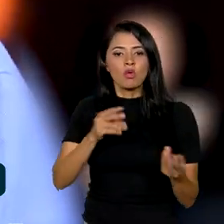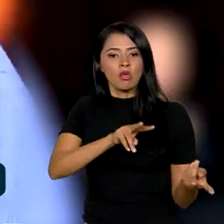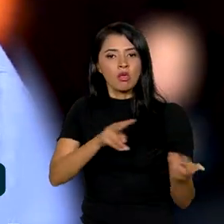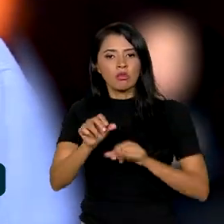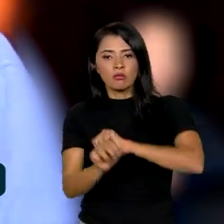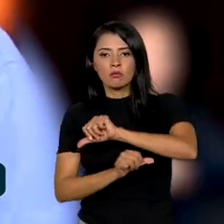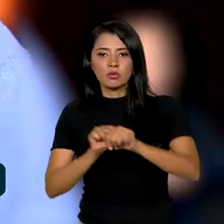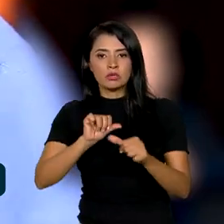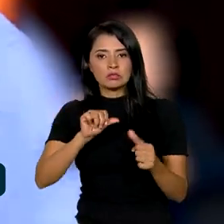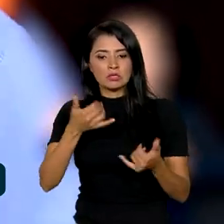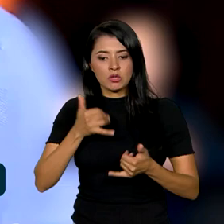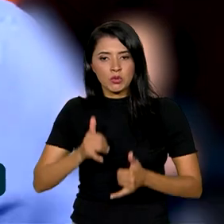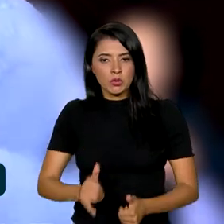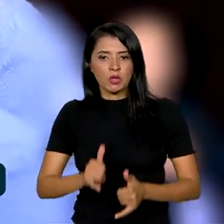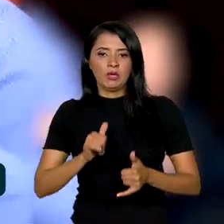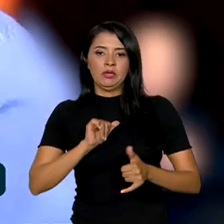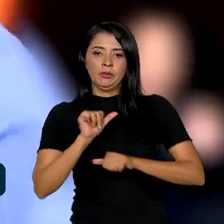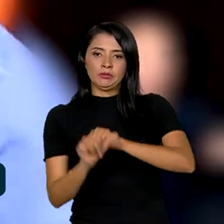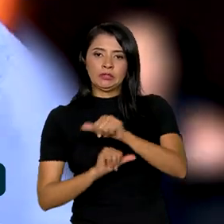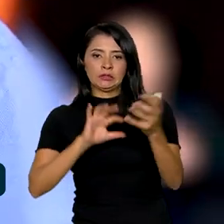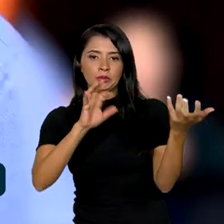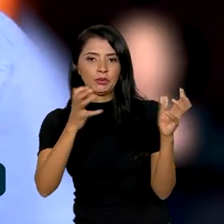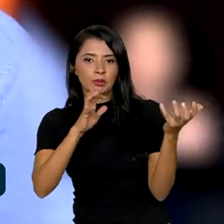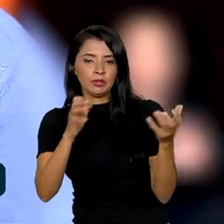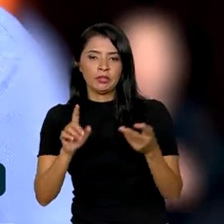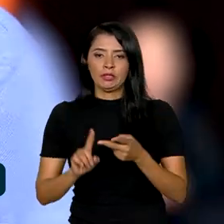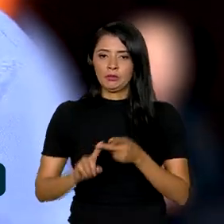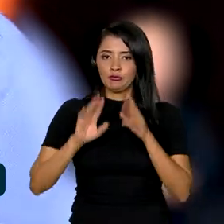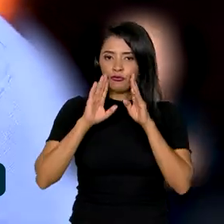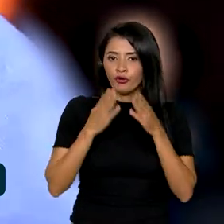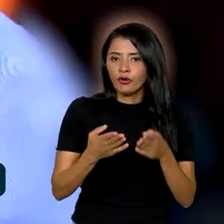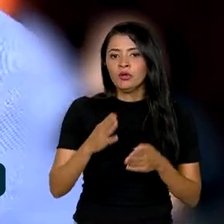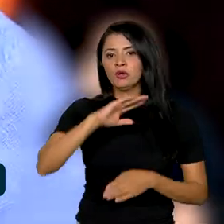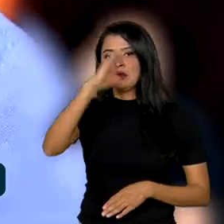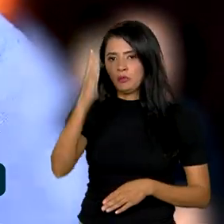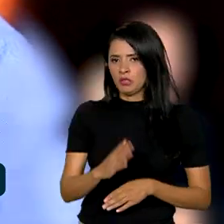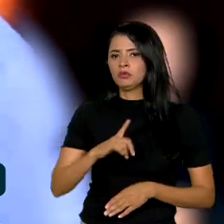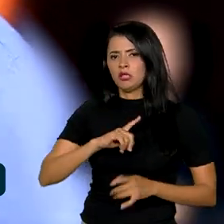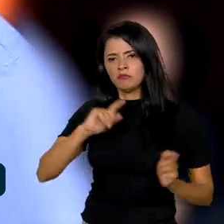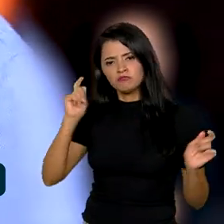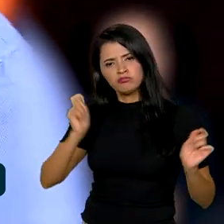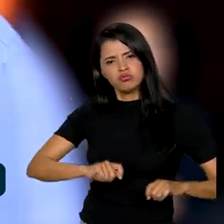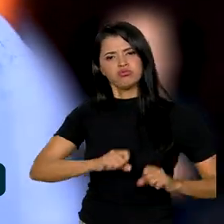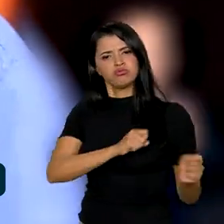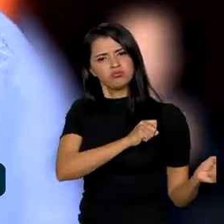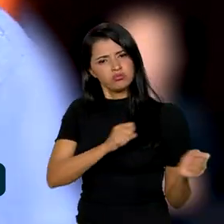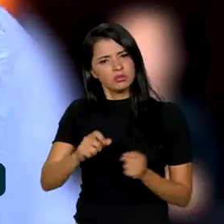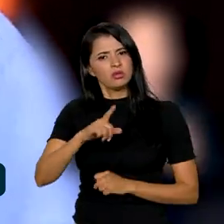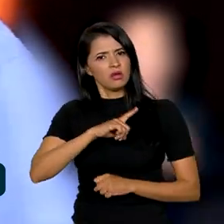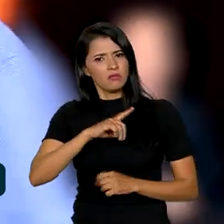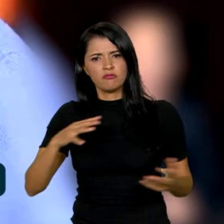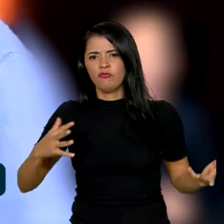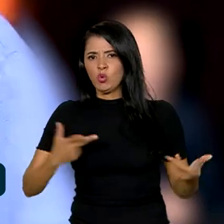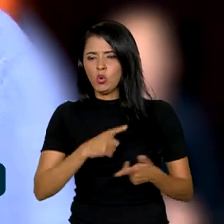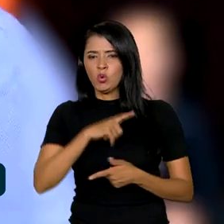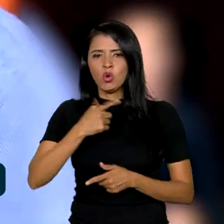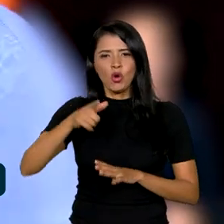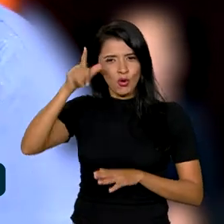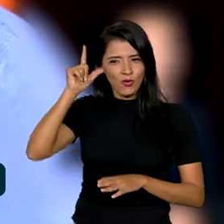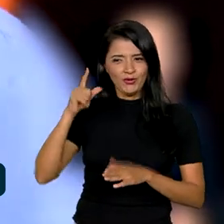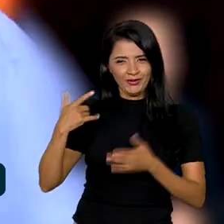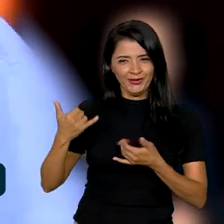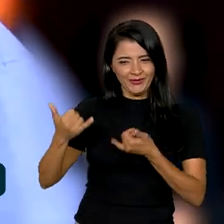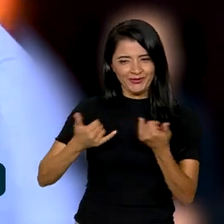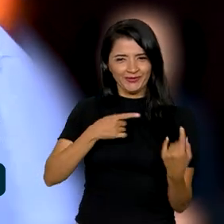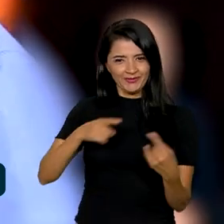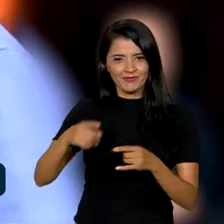transição energética, da transição climática. O Brasil tem um potencial extraordinário. Eu ontem brinquei com a imprensa que o